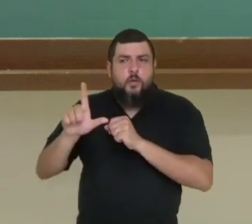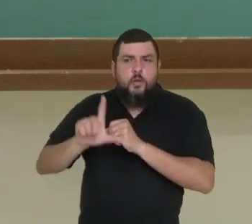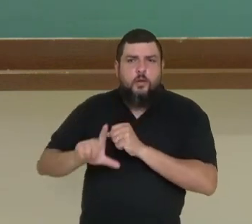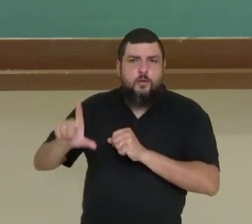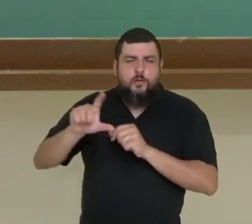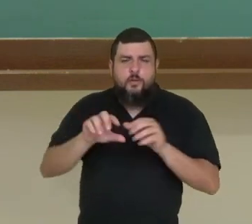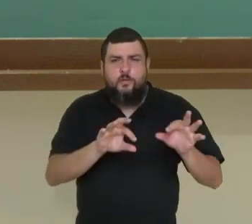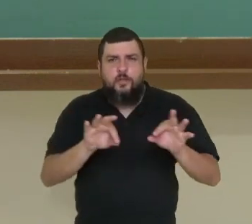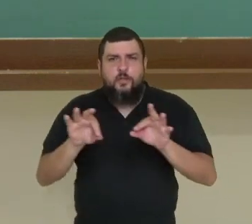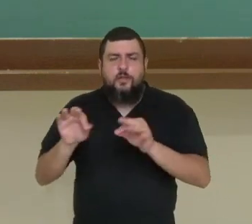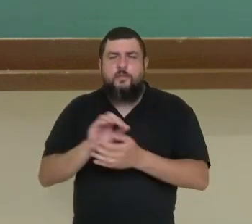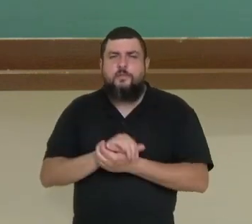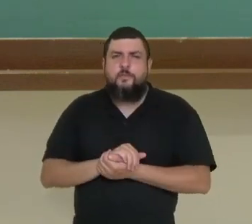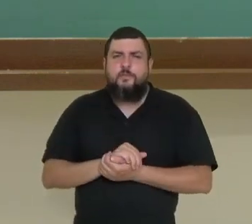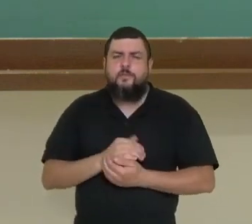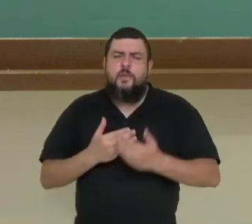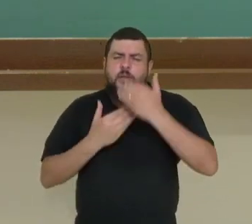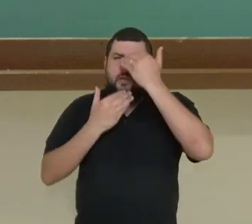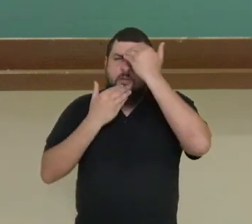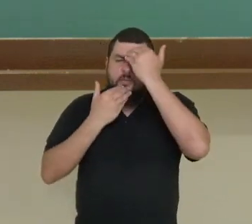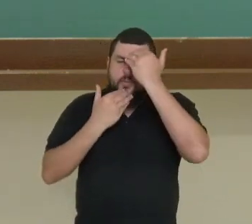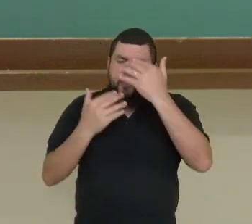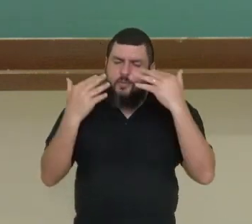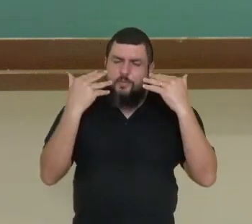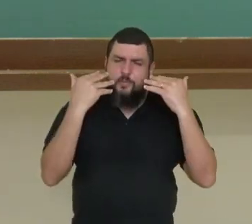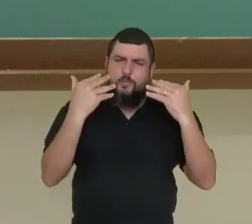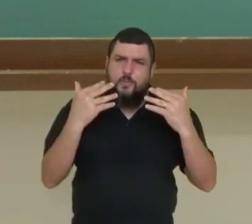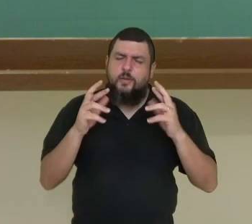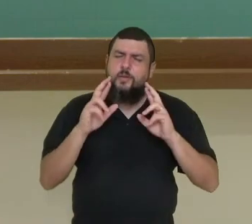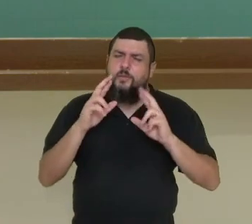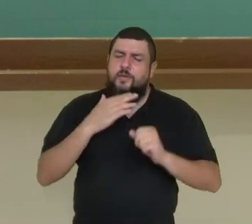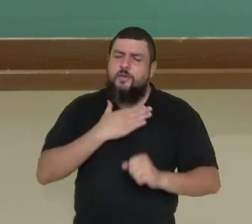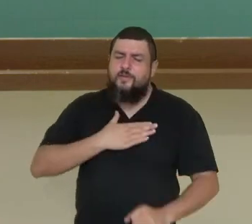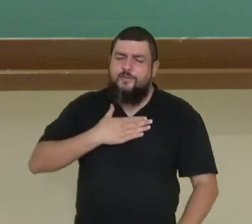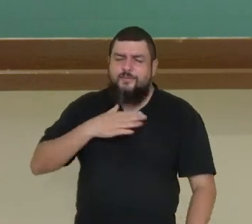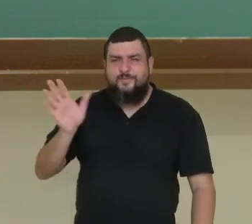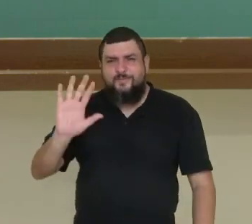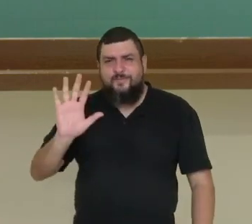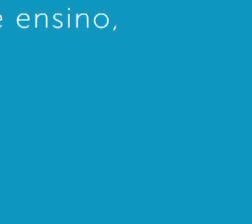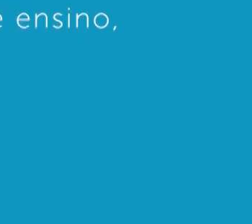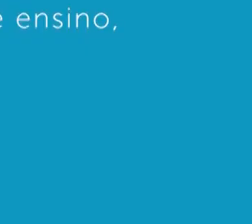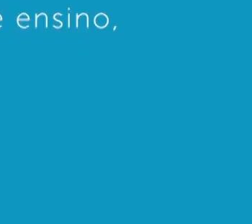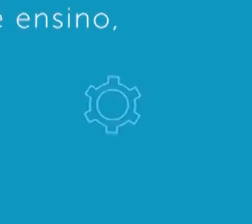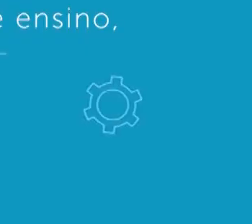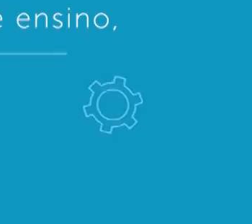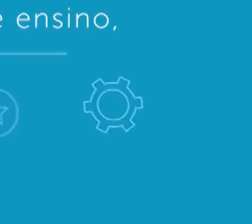de cordel. Agradeço a participação de vocês, espero que tenham gostado e até breve.